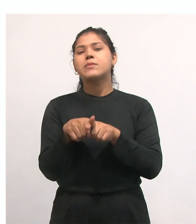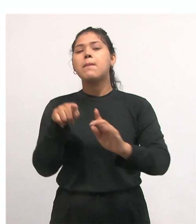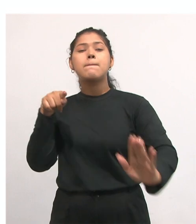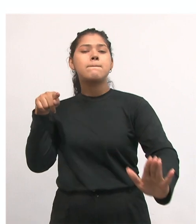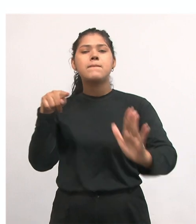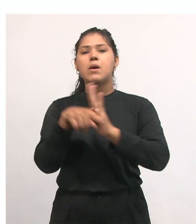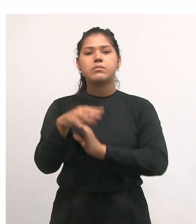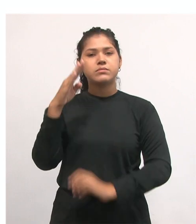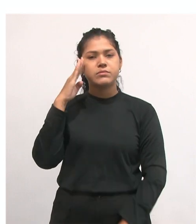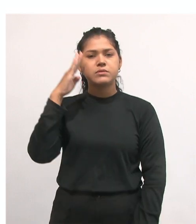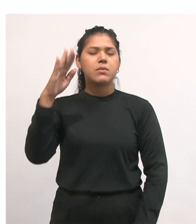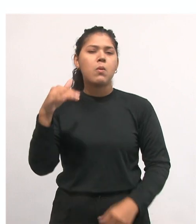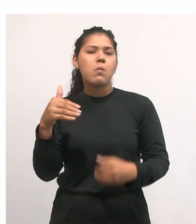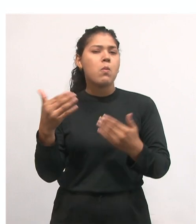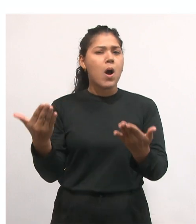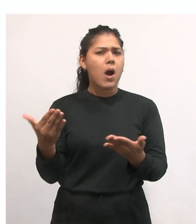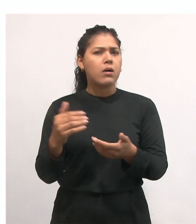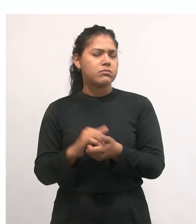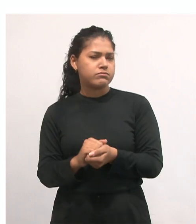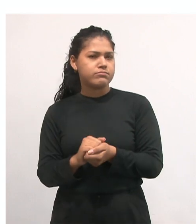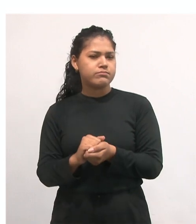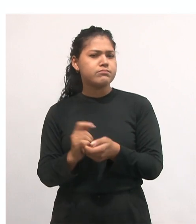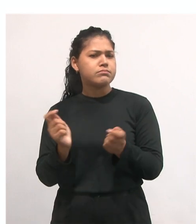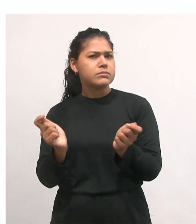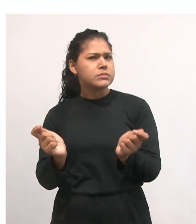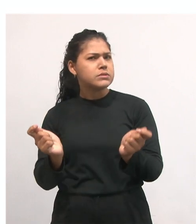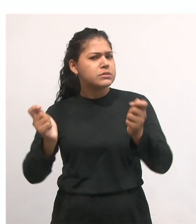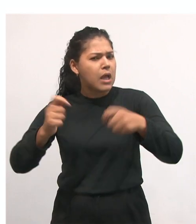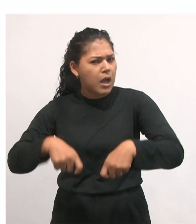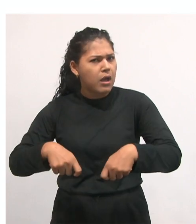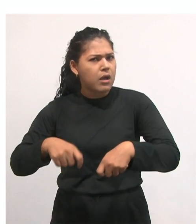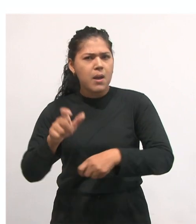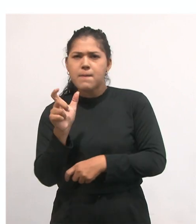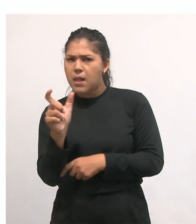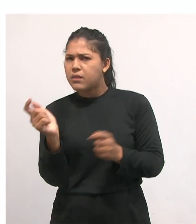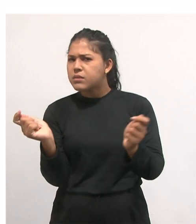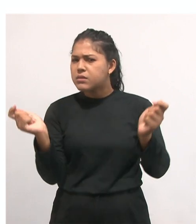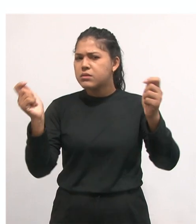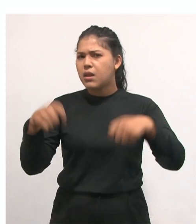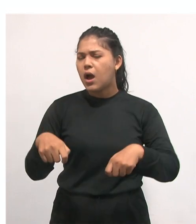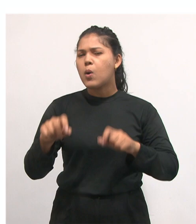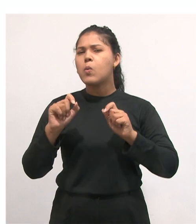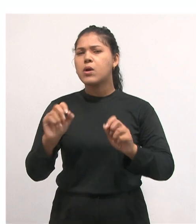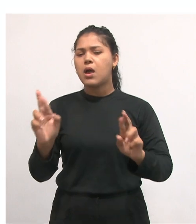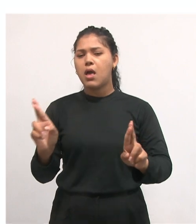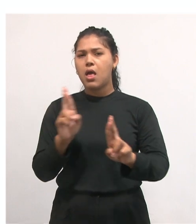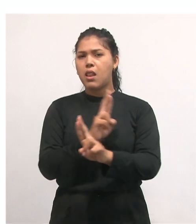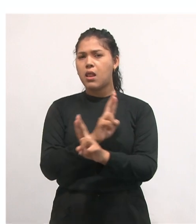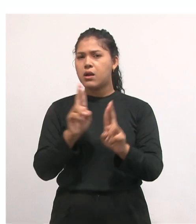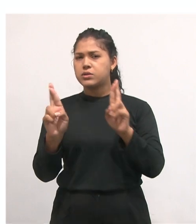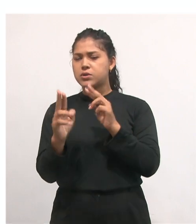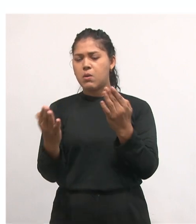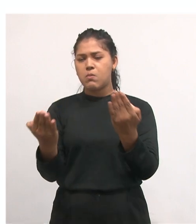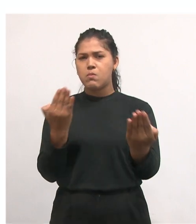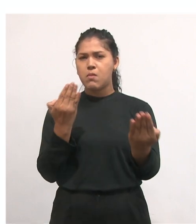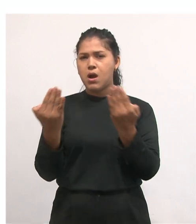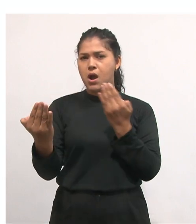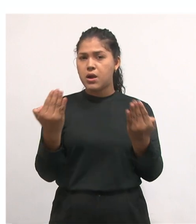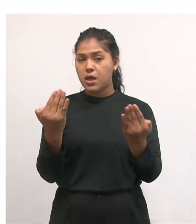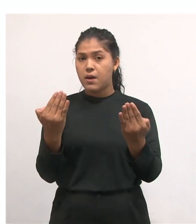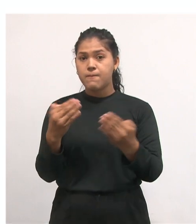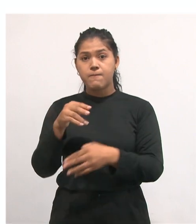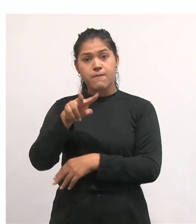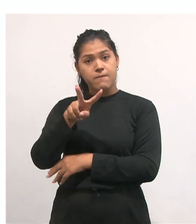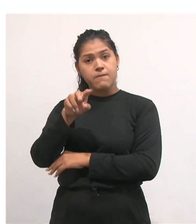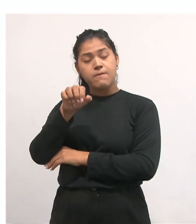norteadora. Vejam só, é possível, olha essa pergunta, é possível relacionar uma variável a outra?